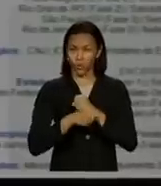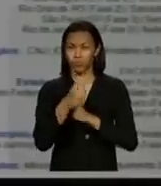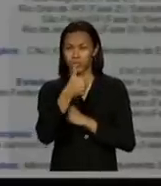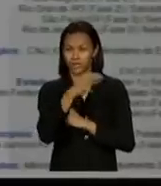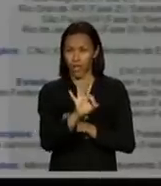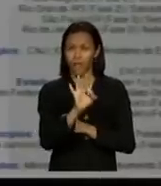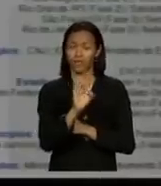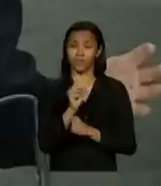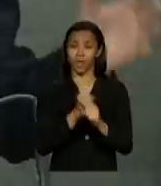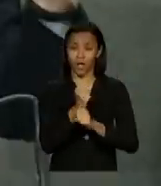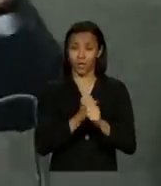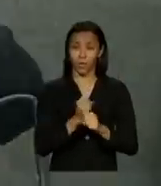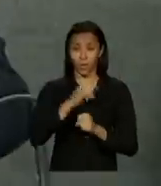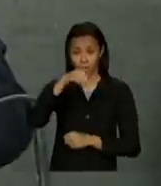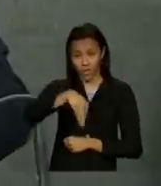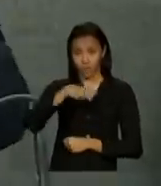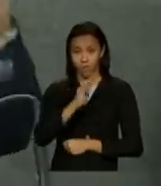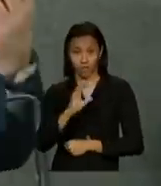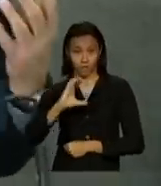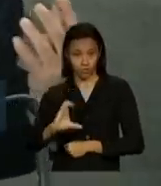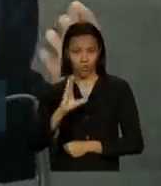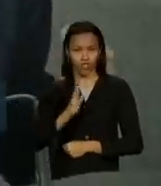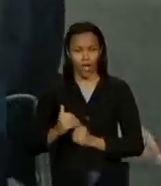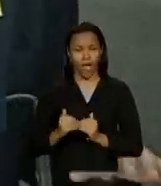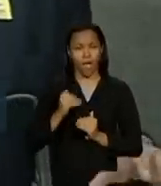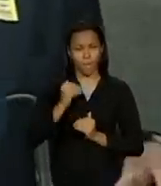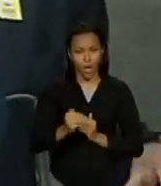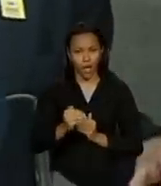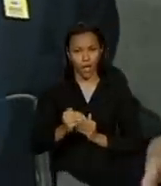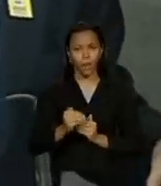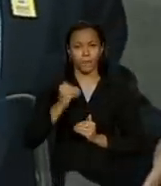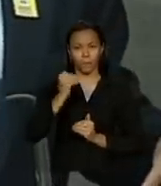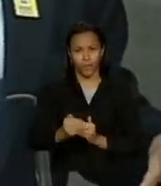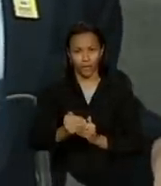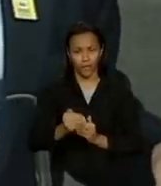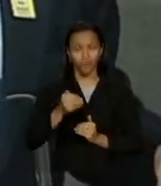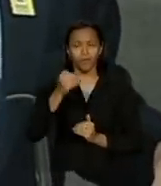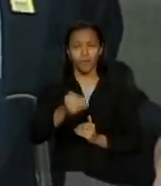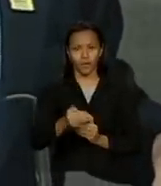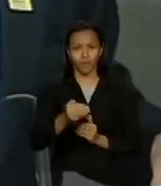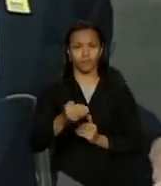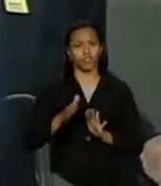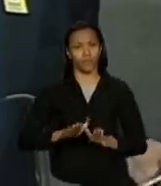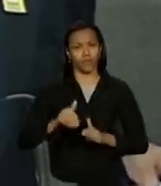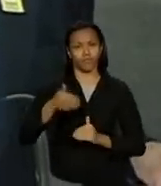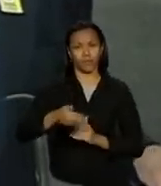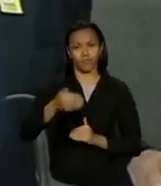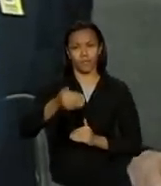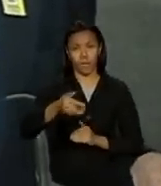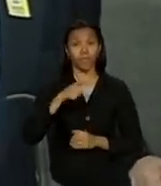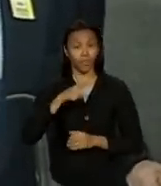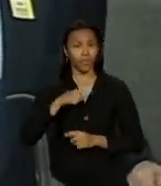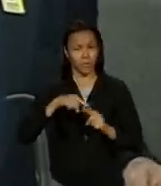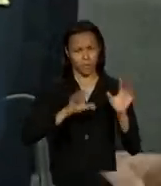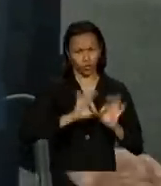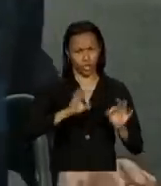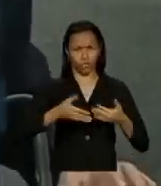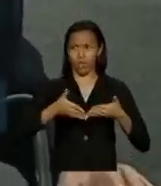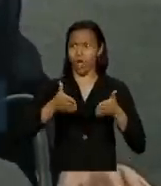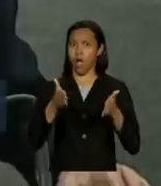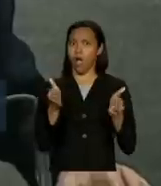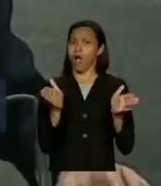do MBC nós fomos avançando gradativamente eh tem projetos que foram muito amplos